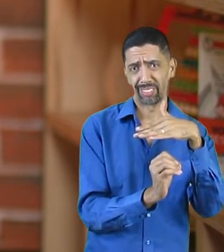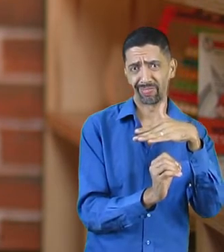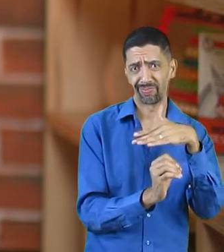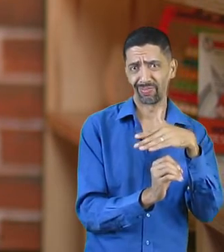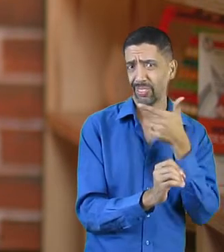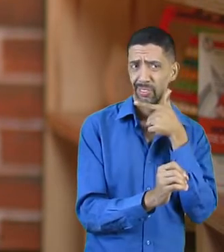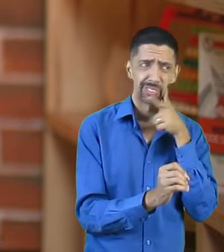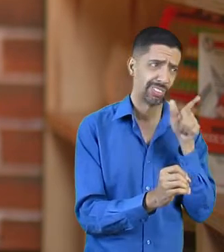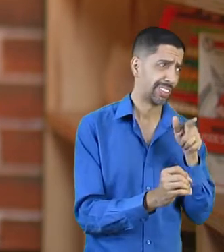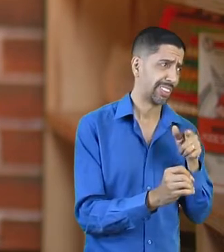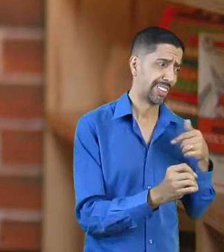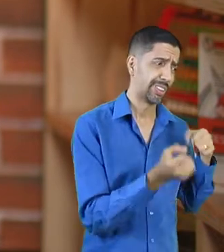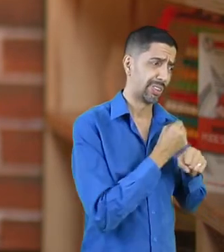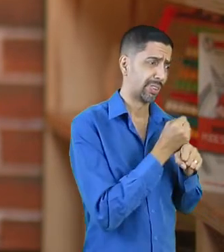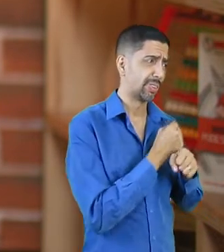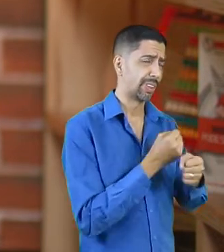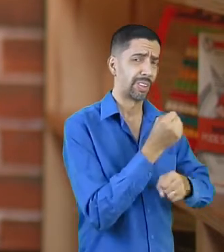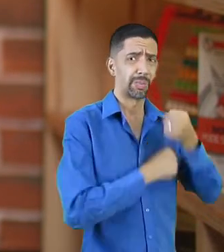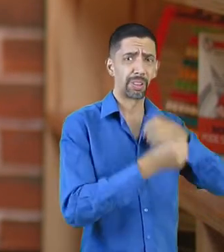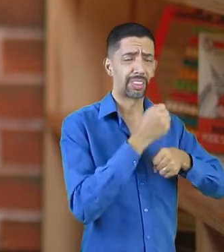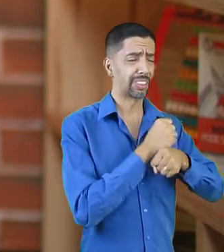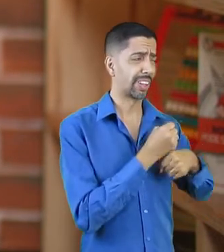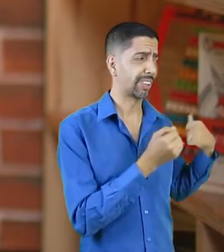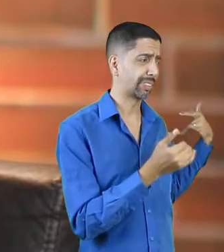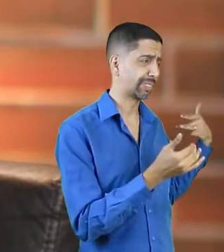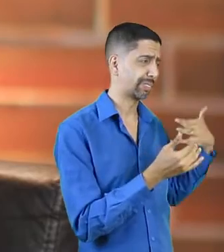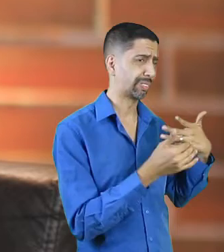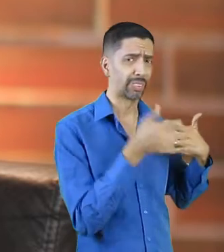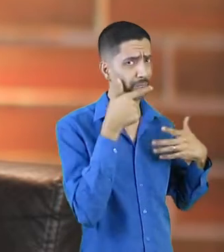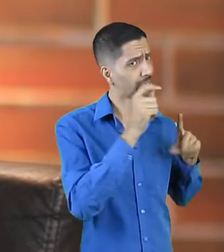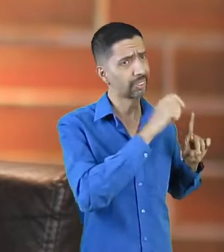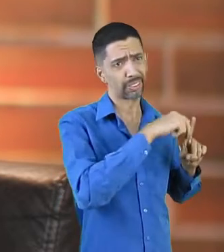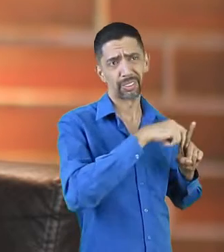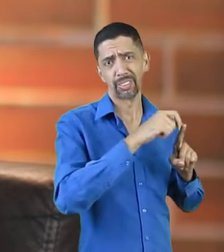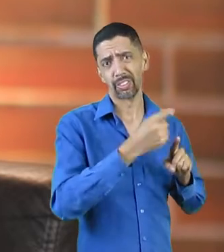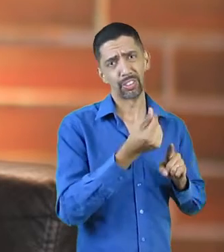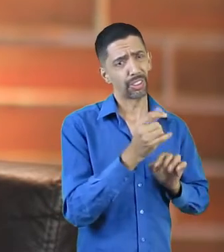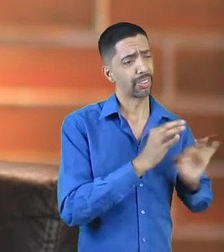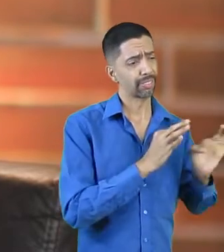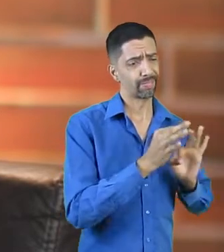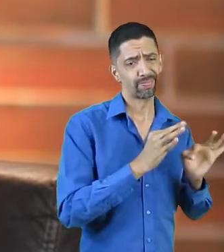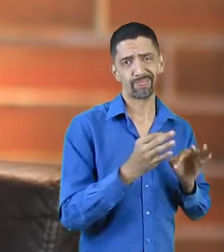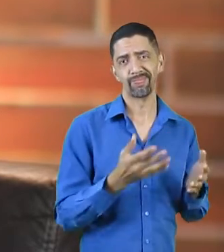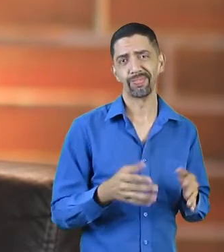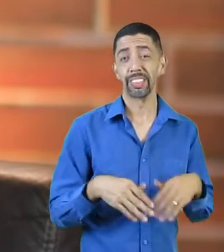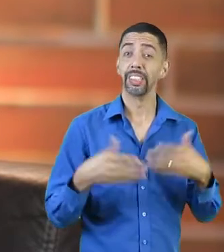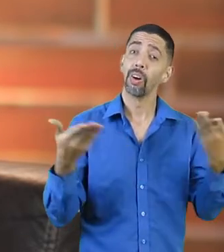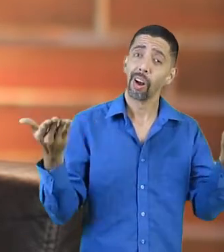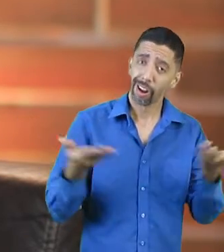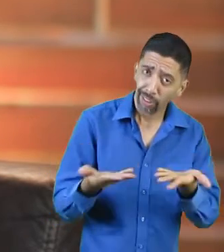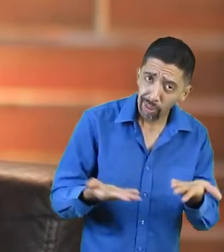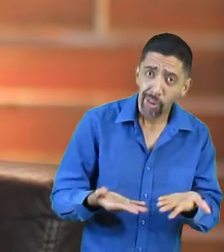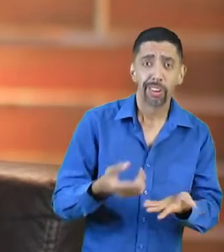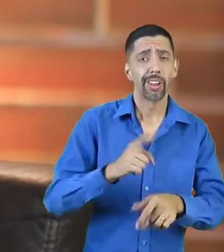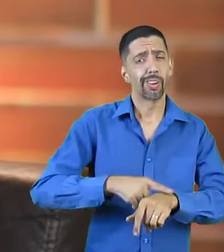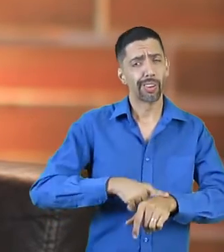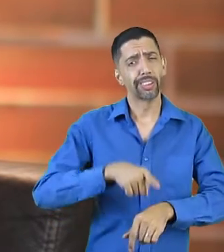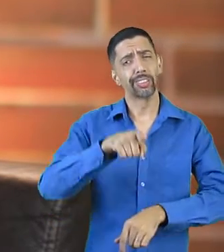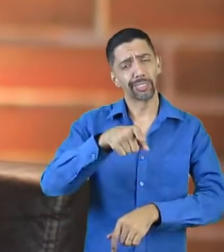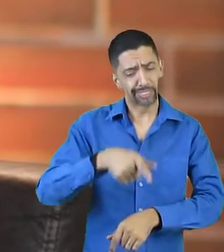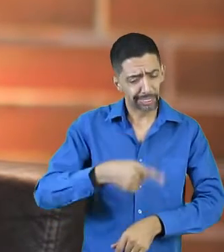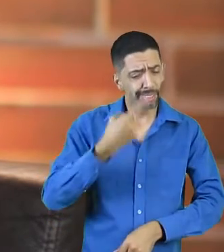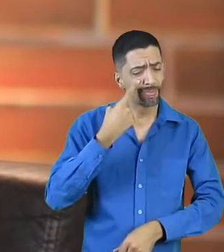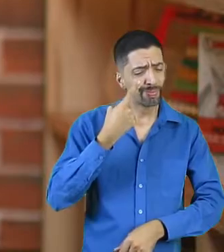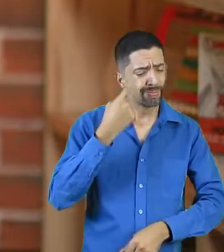de organizar as suas finanças no ano passado. Então, a partir de agora, é hora de você realmente olhar como vai ficar